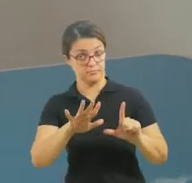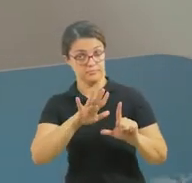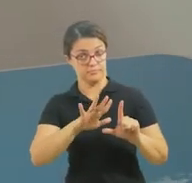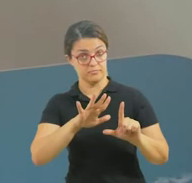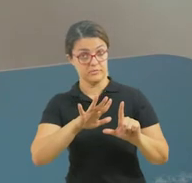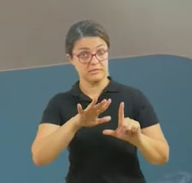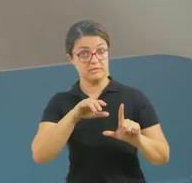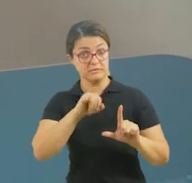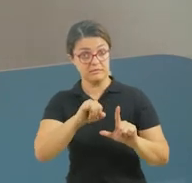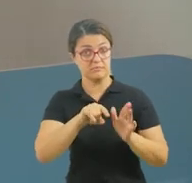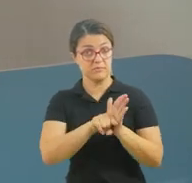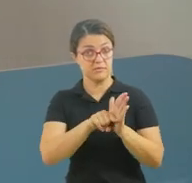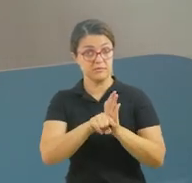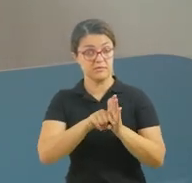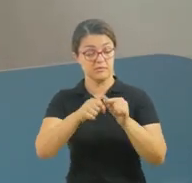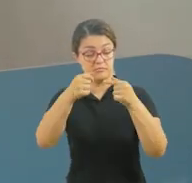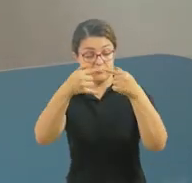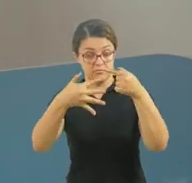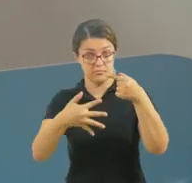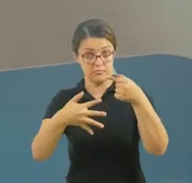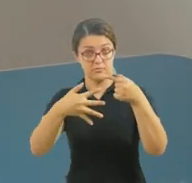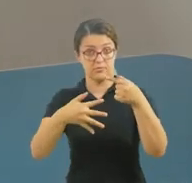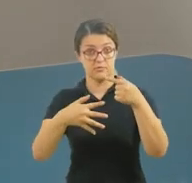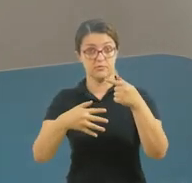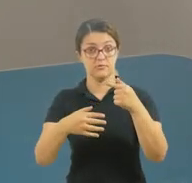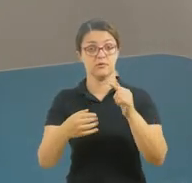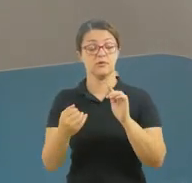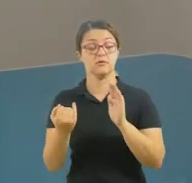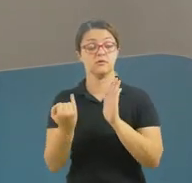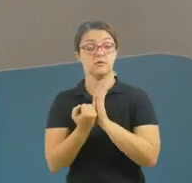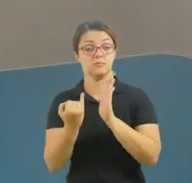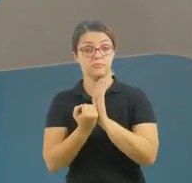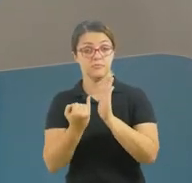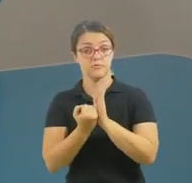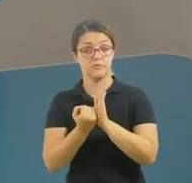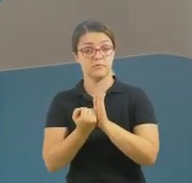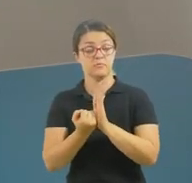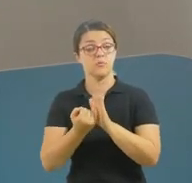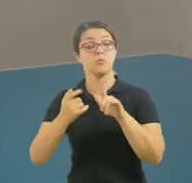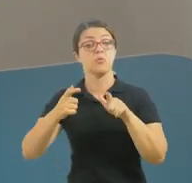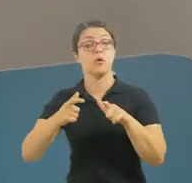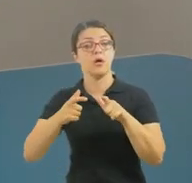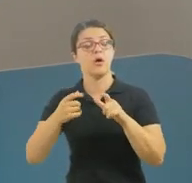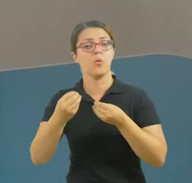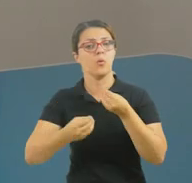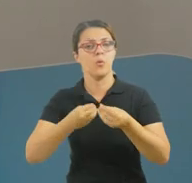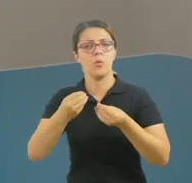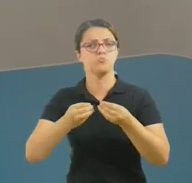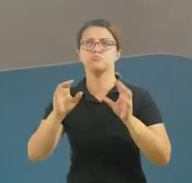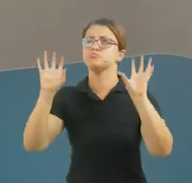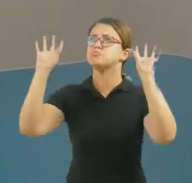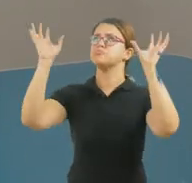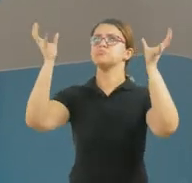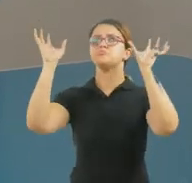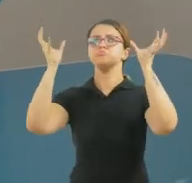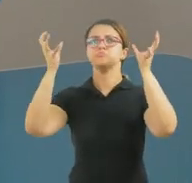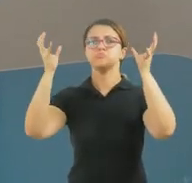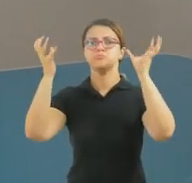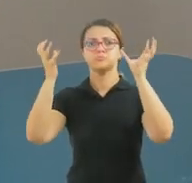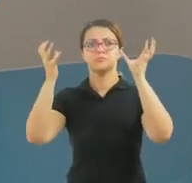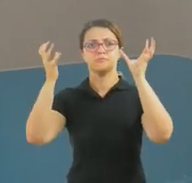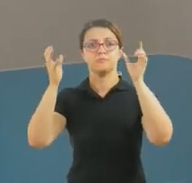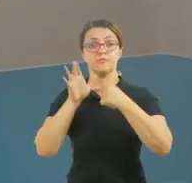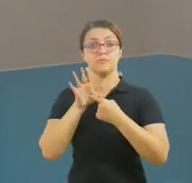vai aparecer a temperatura atual de Itapevi. Vai aparecer essa informação aqui, referente ao dia que você está